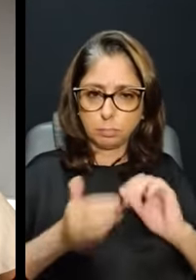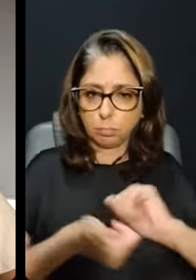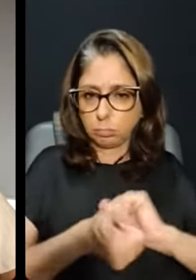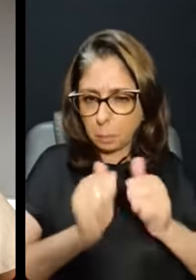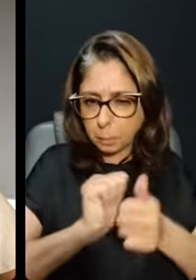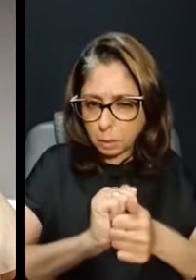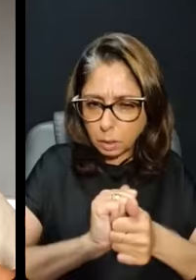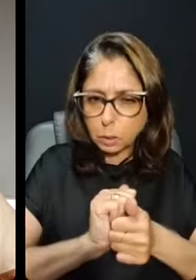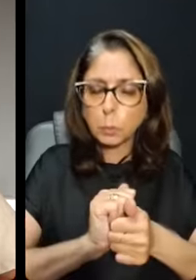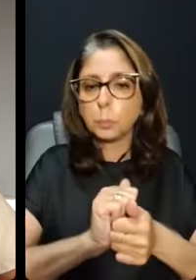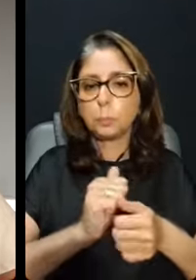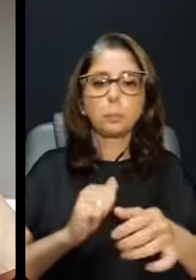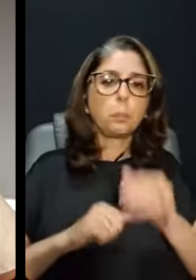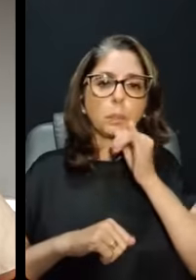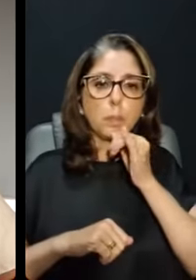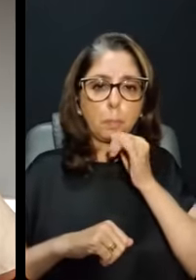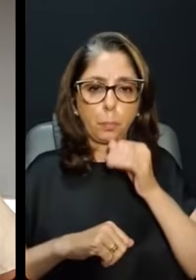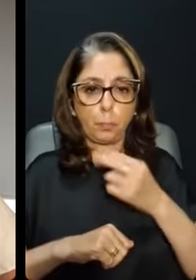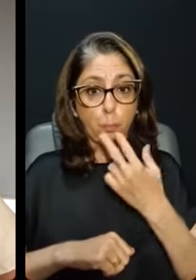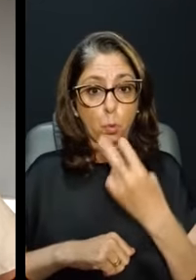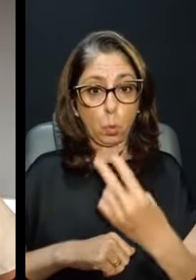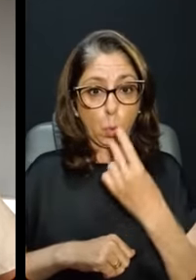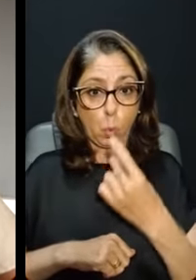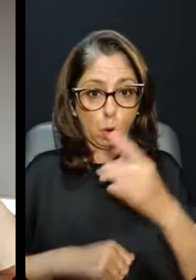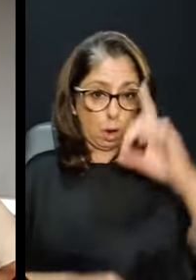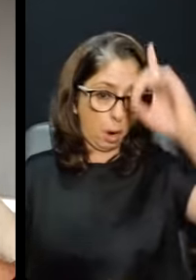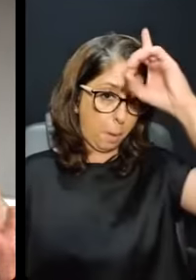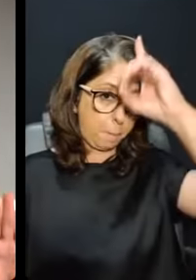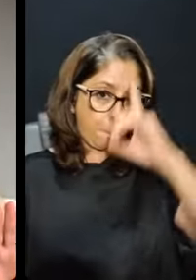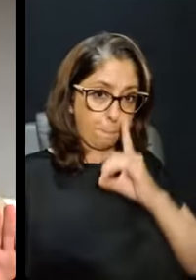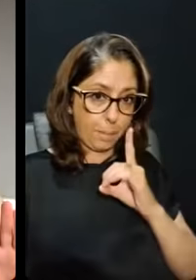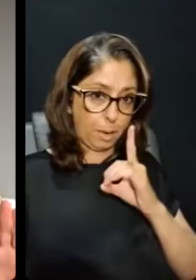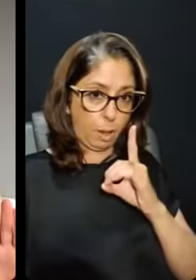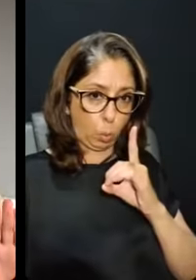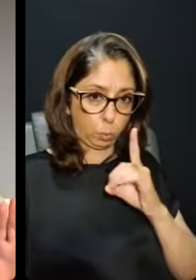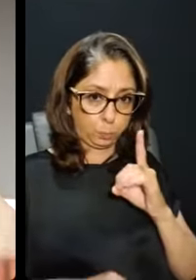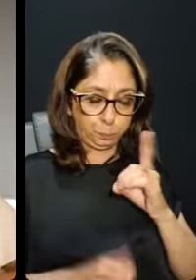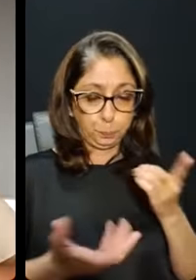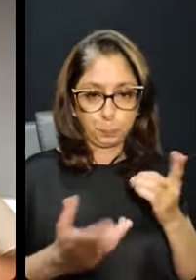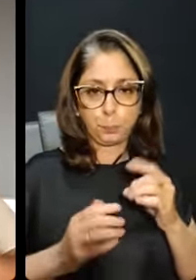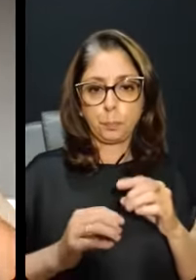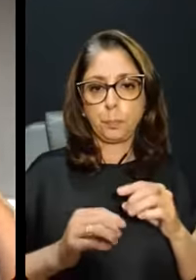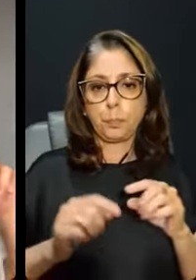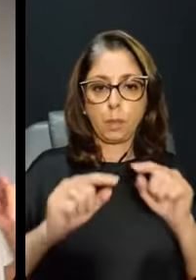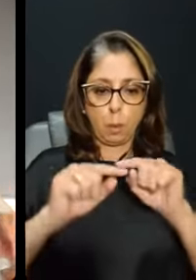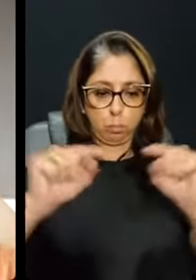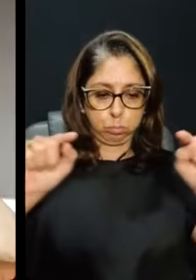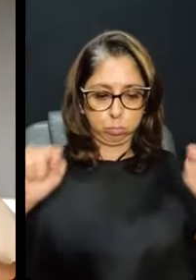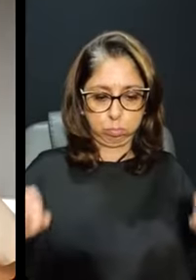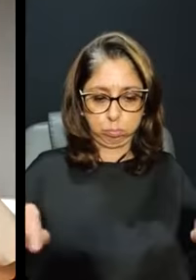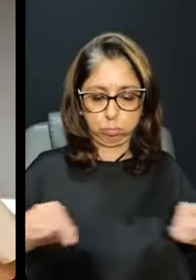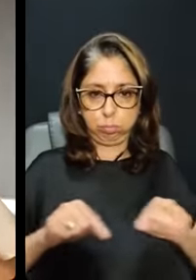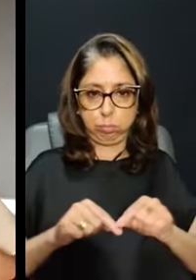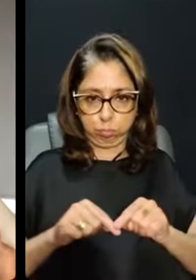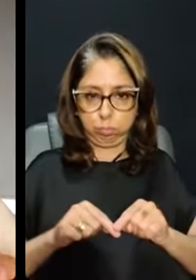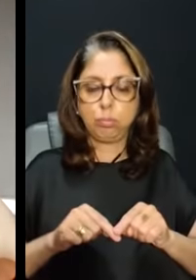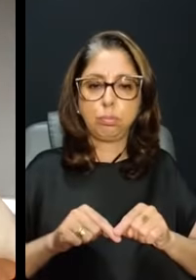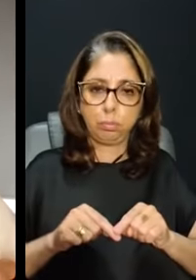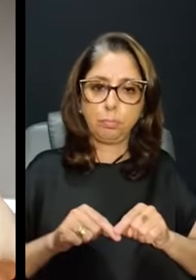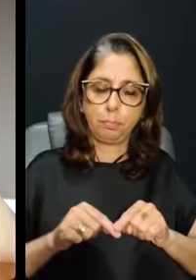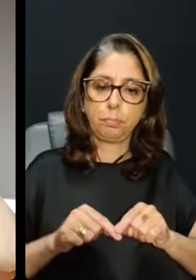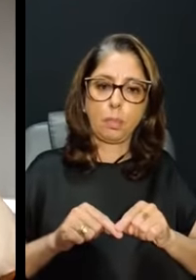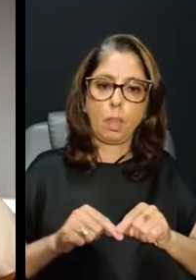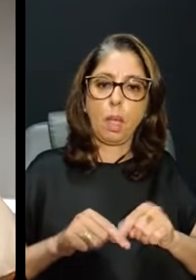era amarelo e amadeirado em volta. Então, as portas do mobiliário tinham uma cor, e o que era em volta tinha